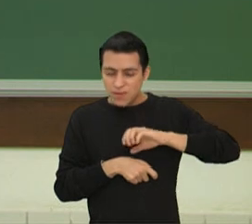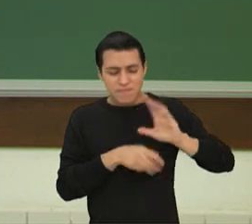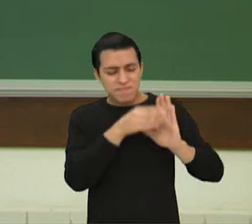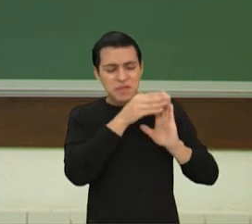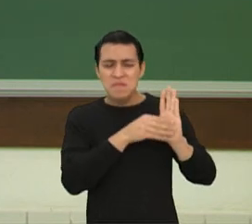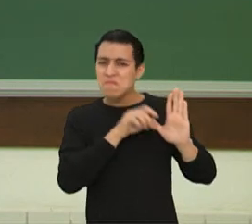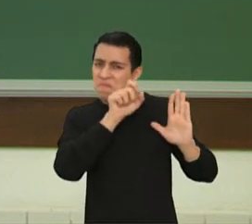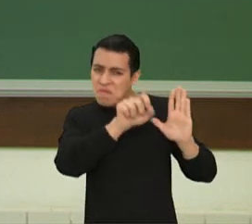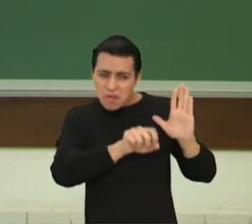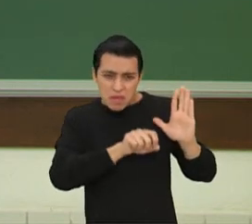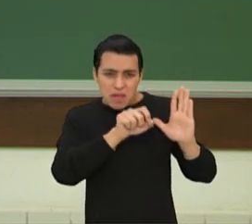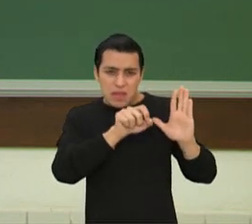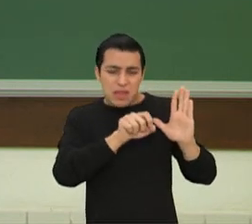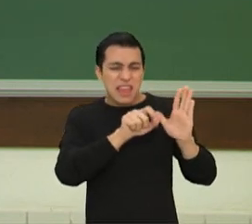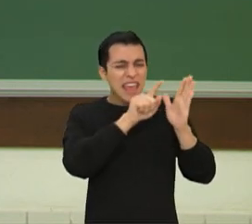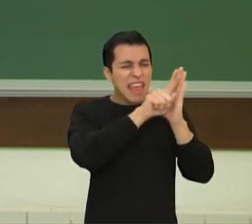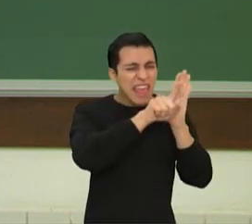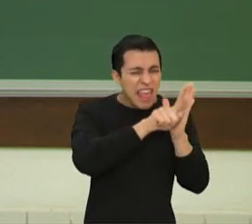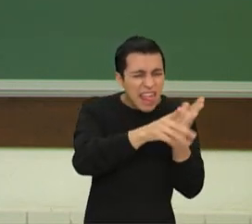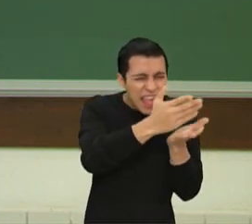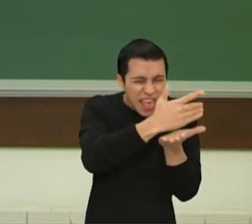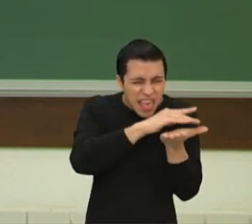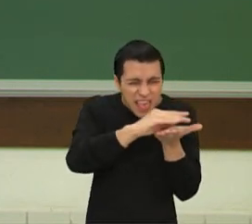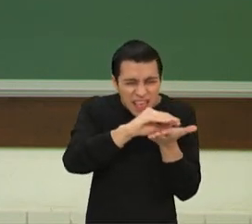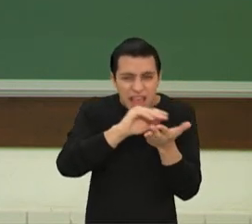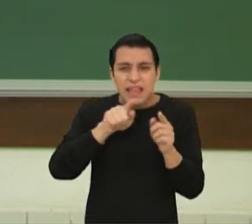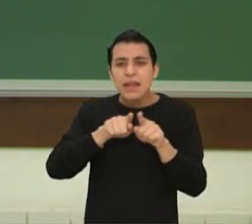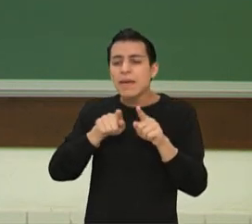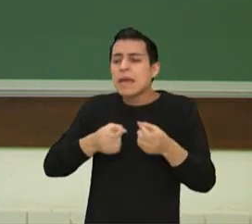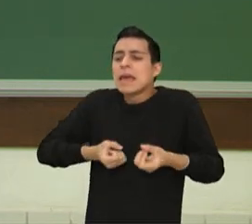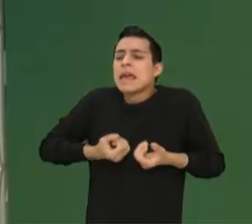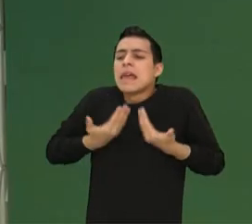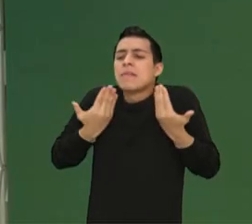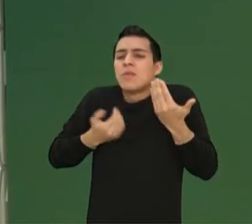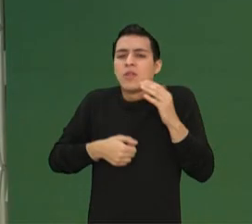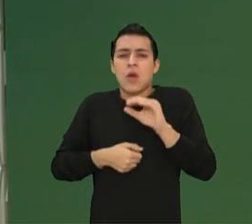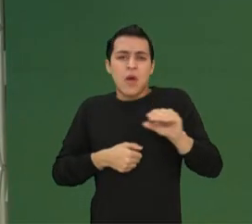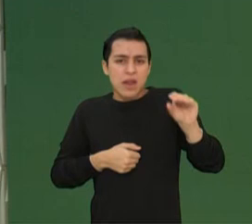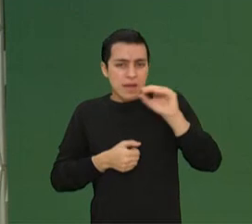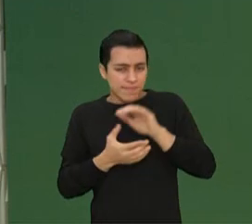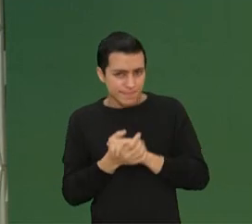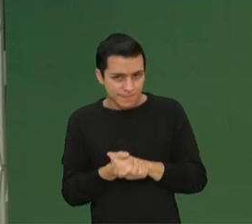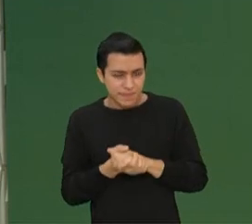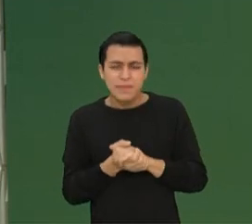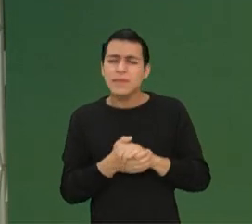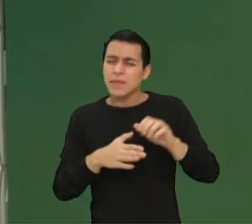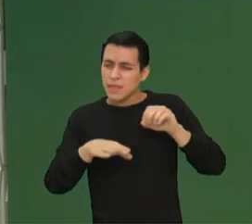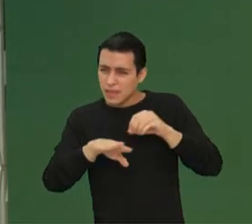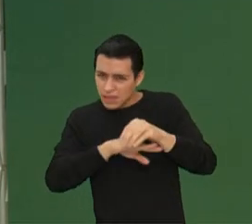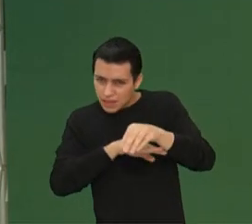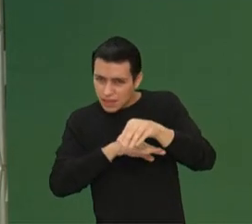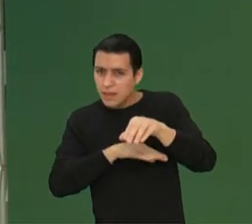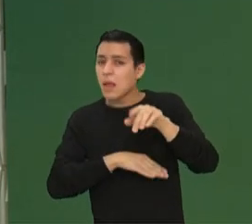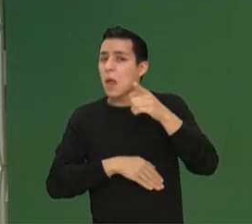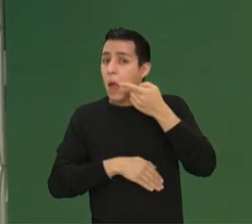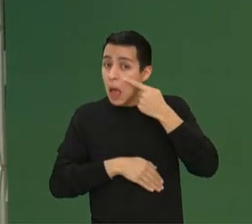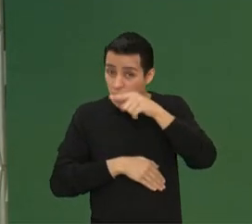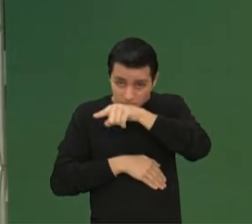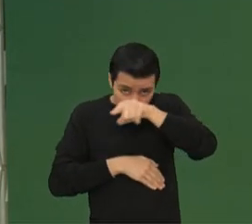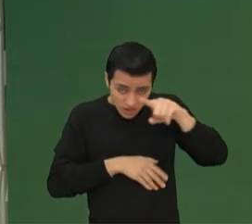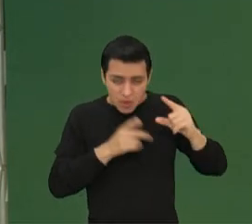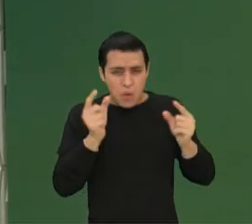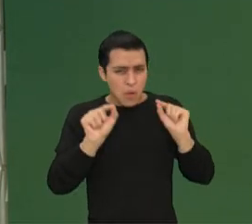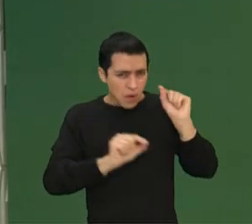Conteúdo, enquete, exposição oral. Lembre-se, se você está realizando